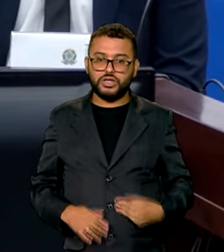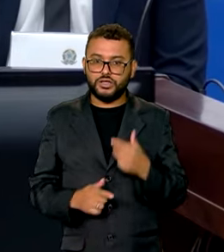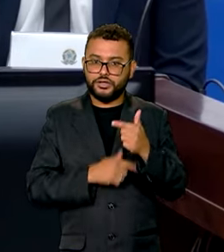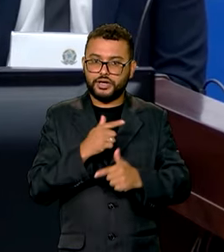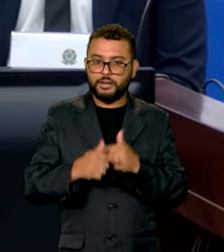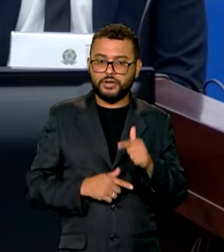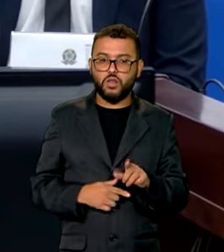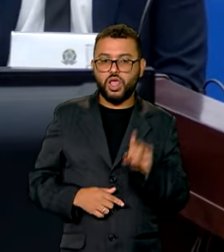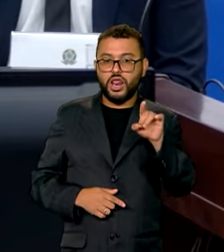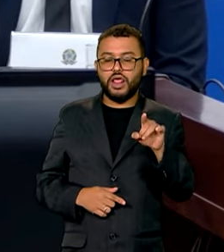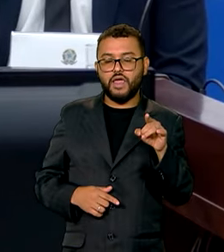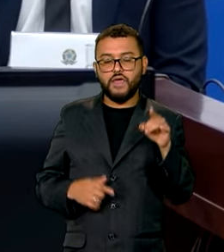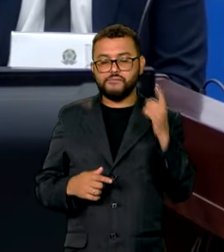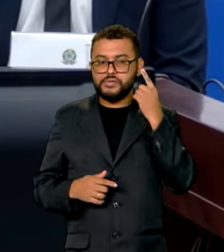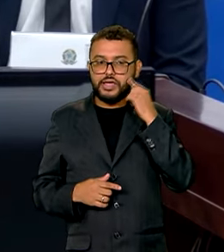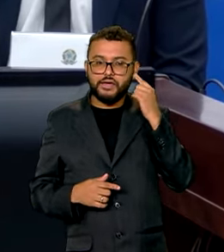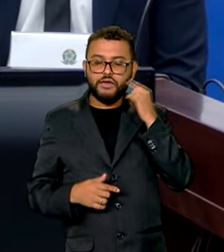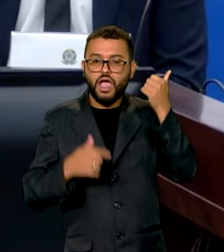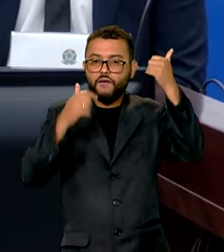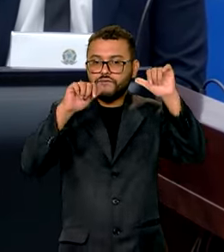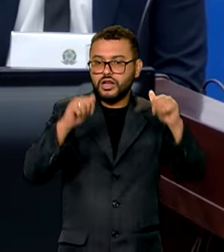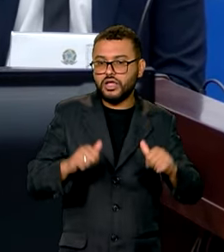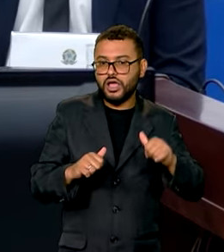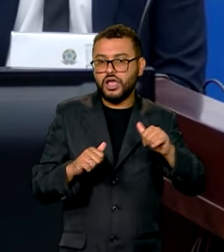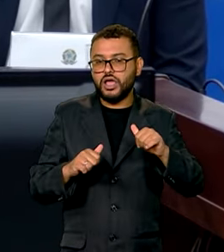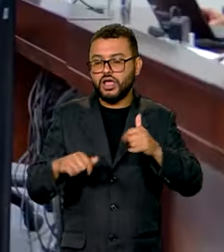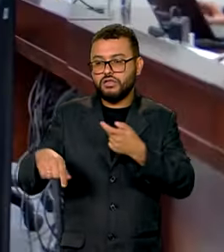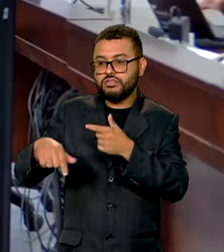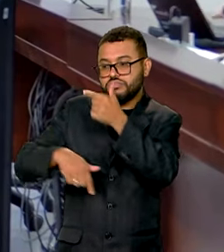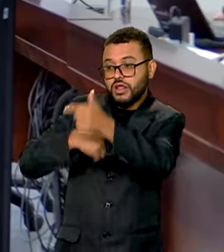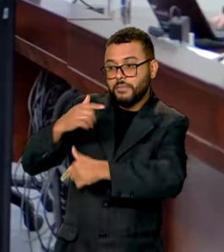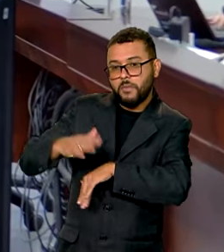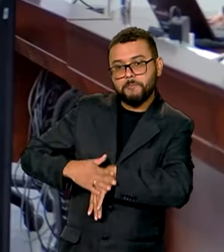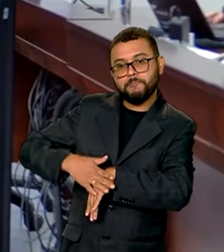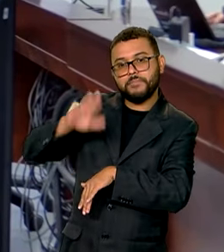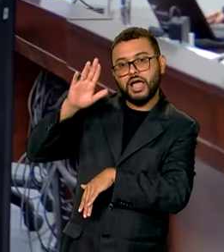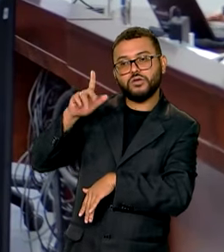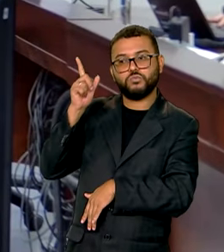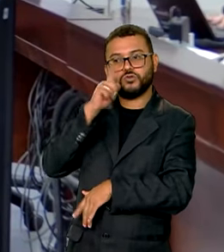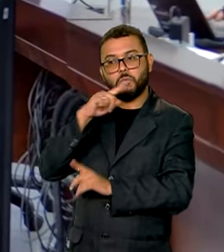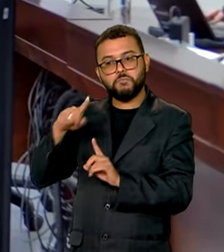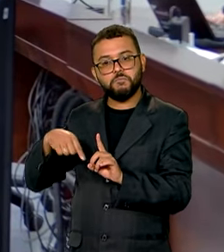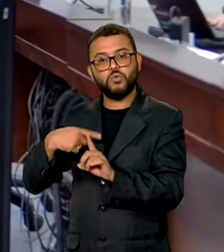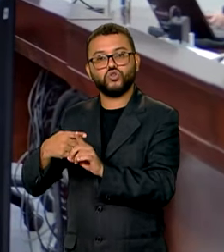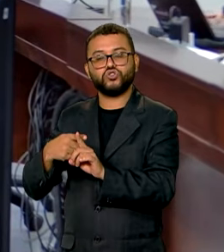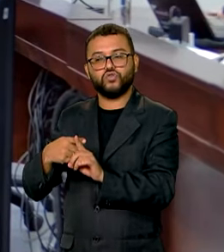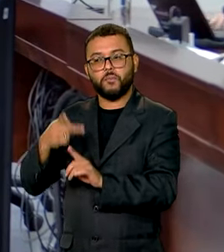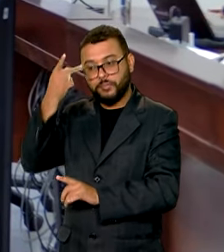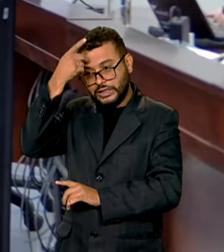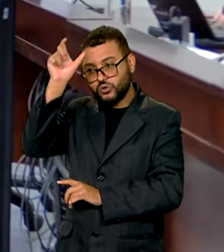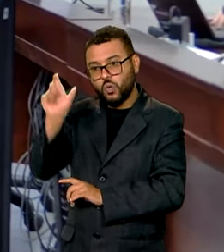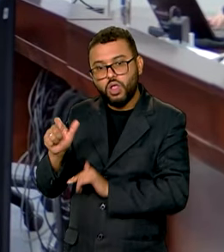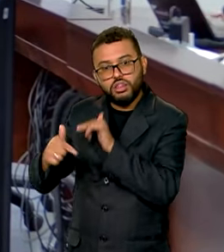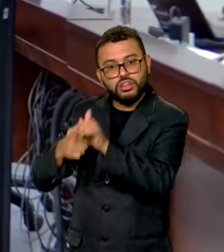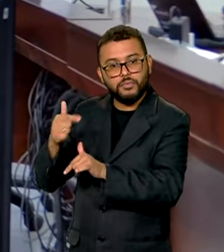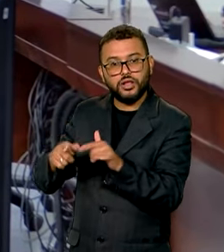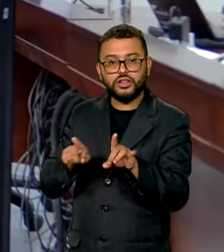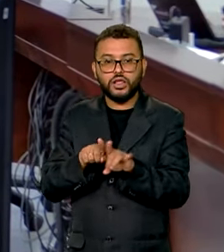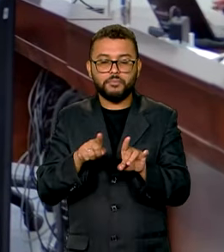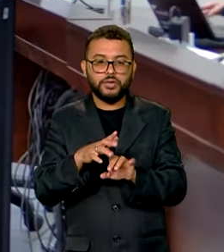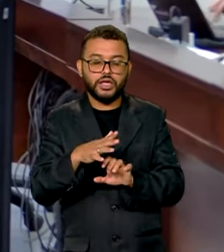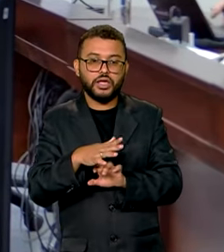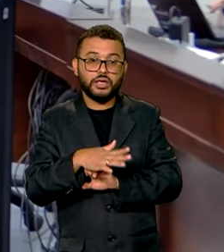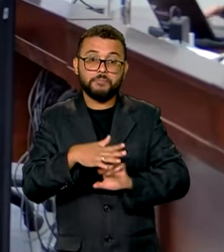e Emprego avalia que o aquecimento do mercado de trabalho traz ganhos tanto para os trabalhadores quanto para